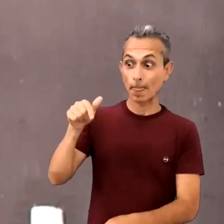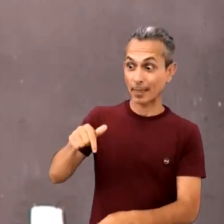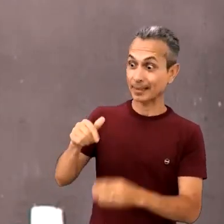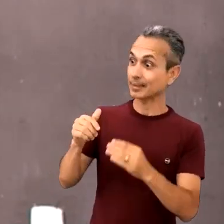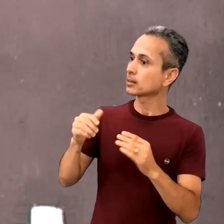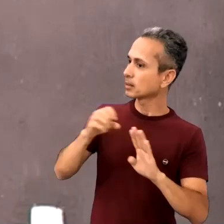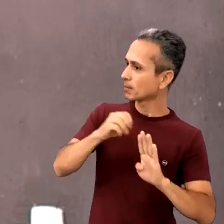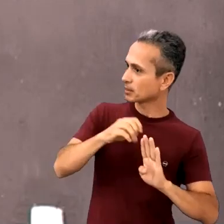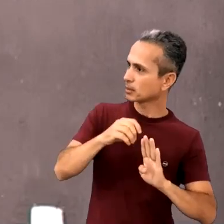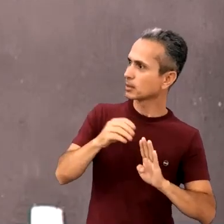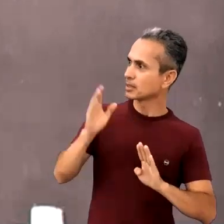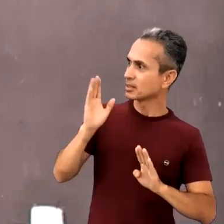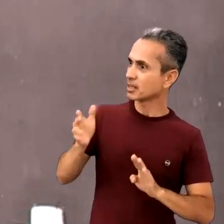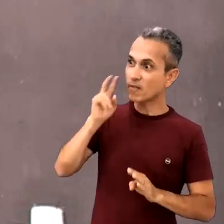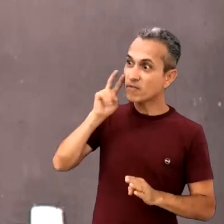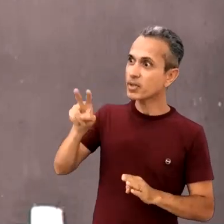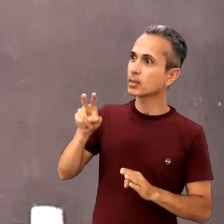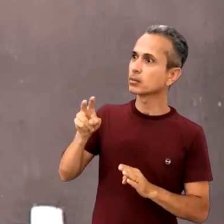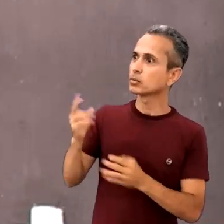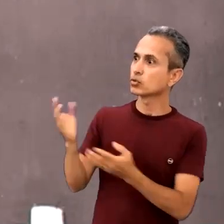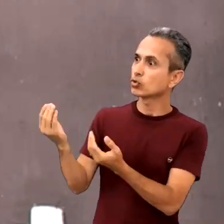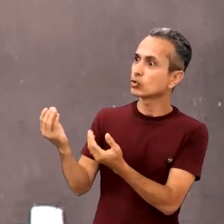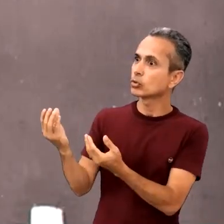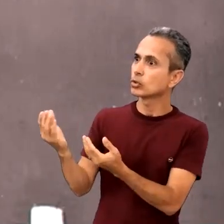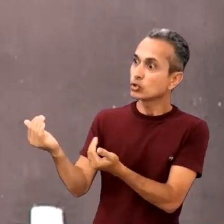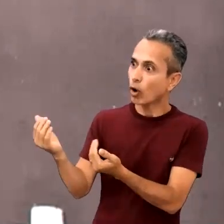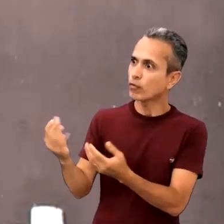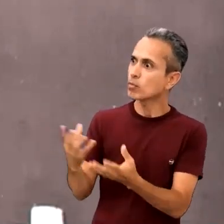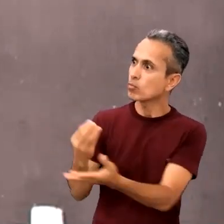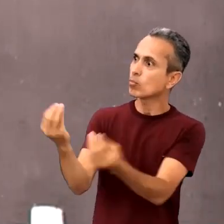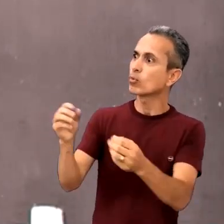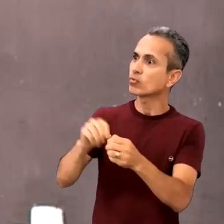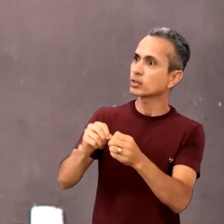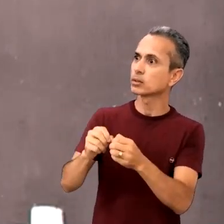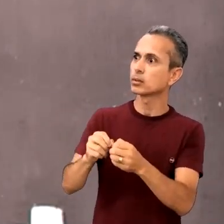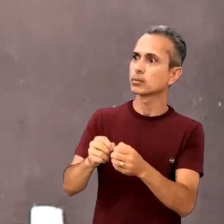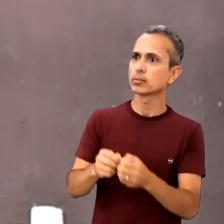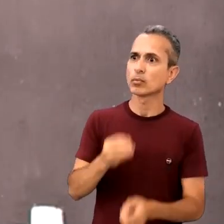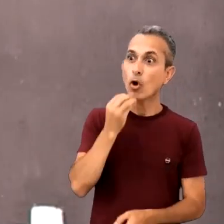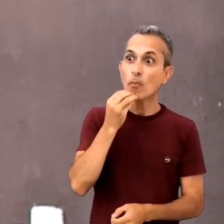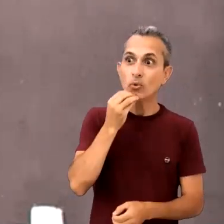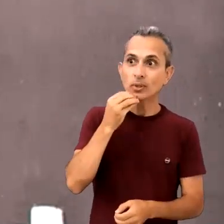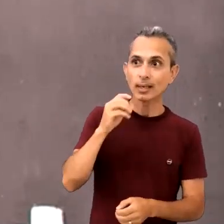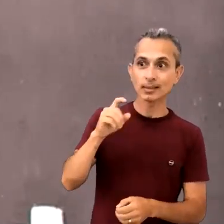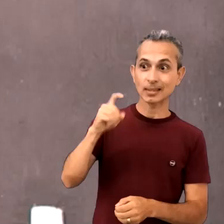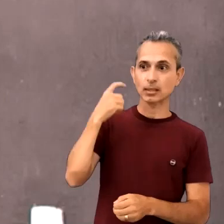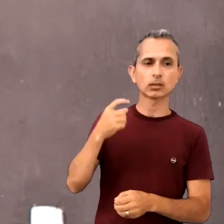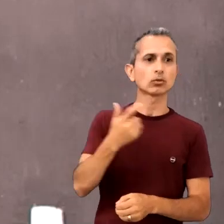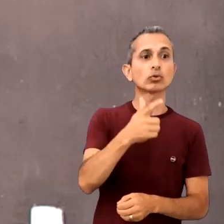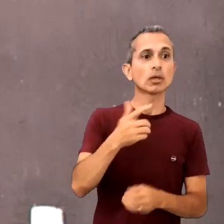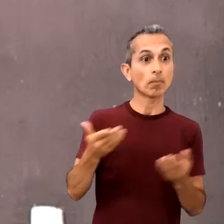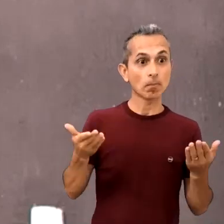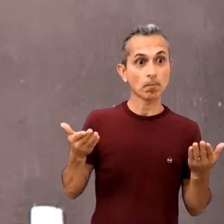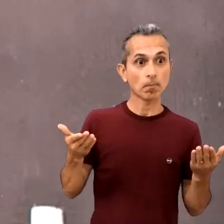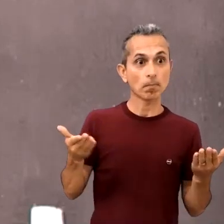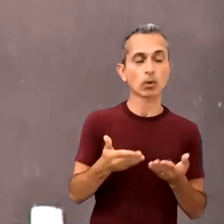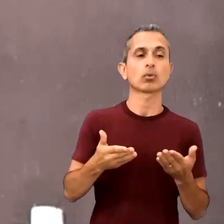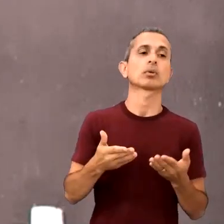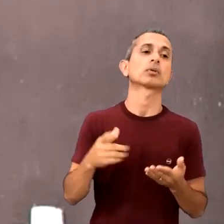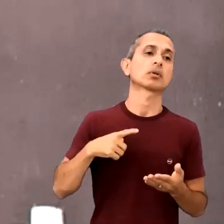vi vários jovens fazendo isso. Estão errados. Eu nunca tive a oportunidade de falar isso, agora eu estou tendo. Está errado